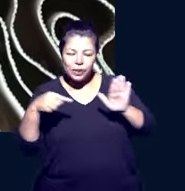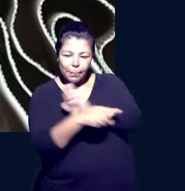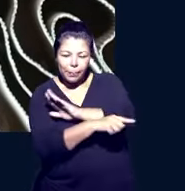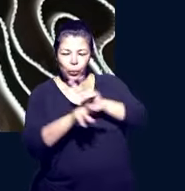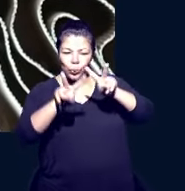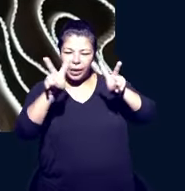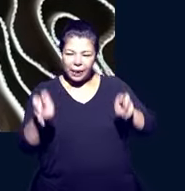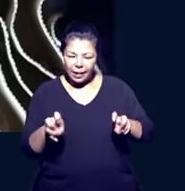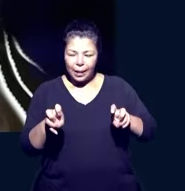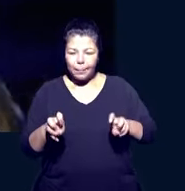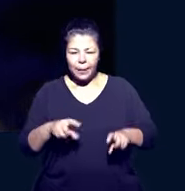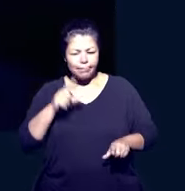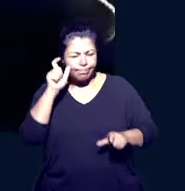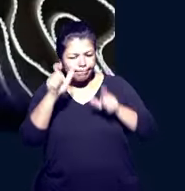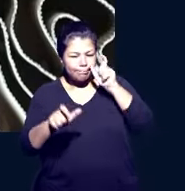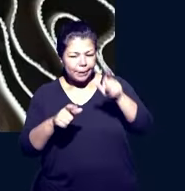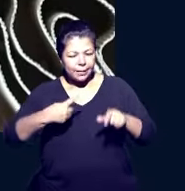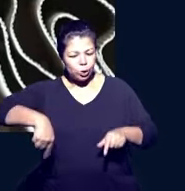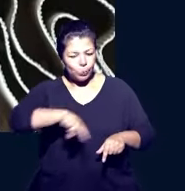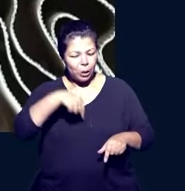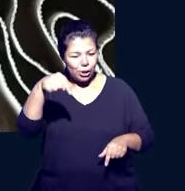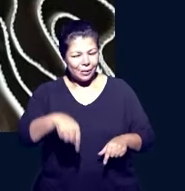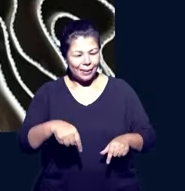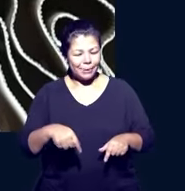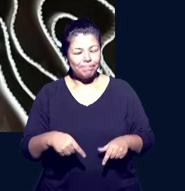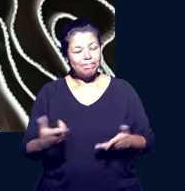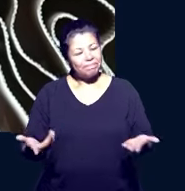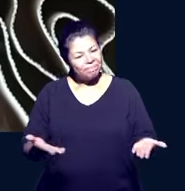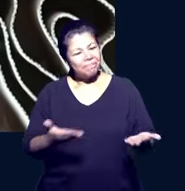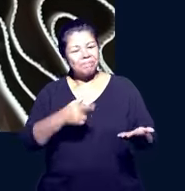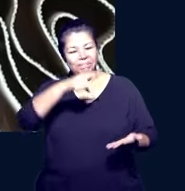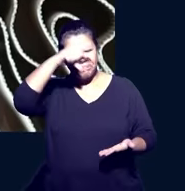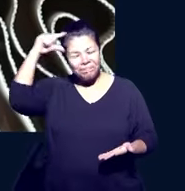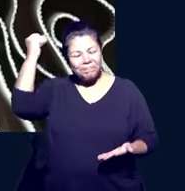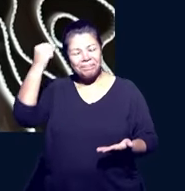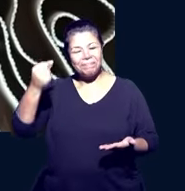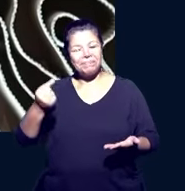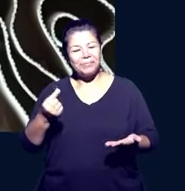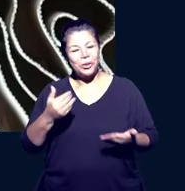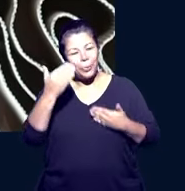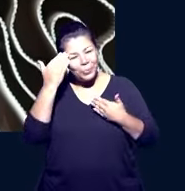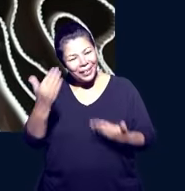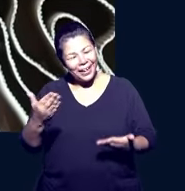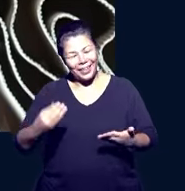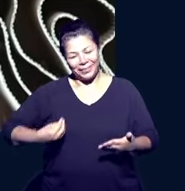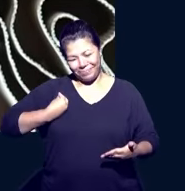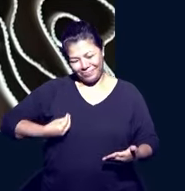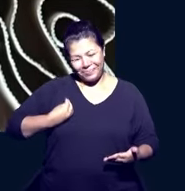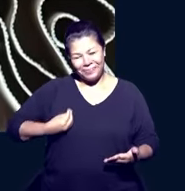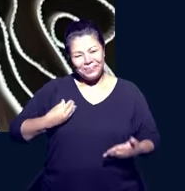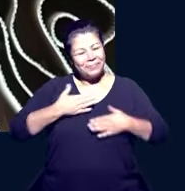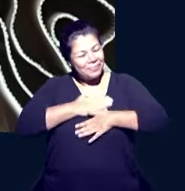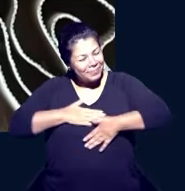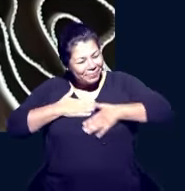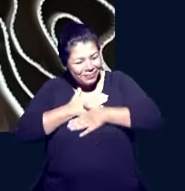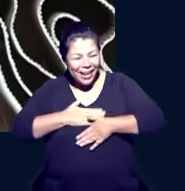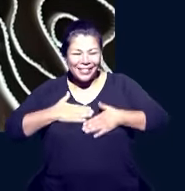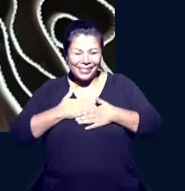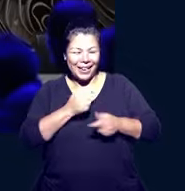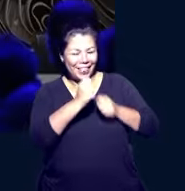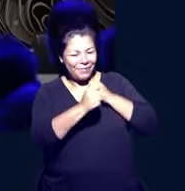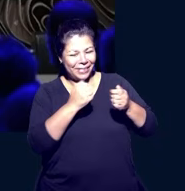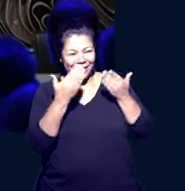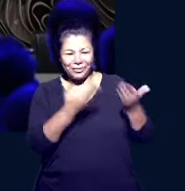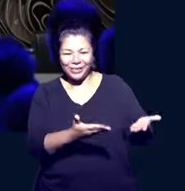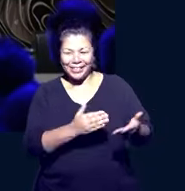interessam a todos aqui então ministro Muito obrigado pela presença é um grande prazer estar aqui com esse privilégio de